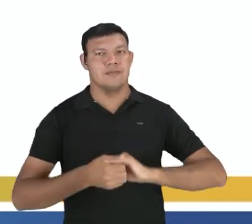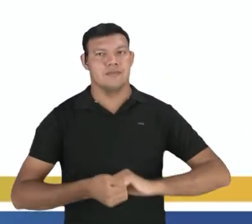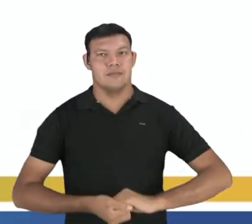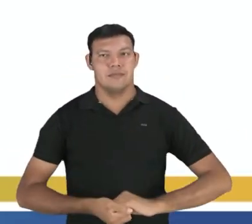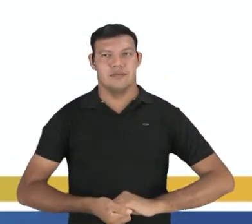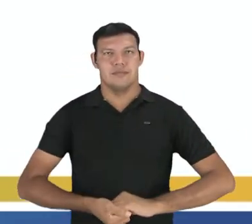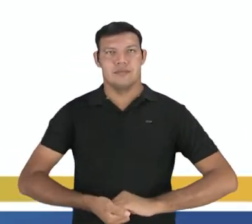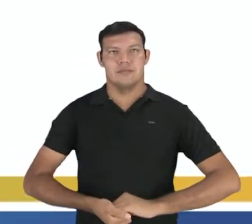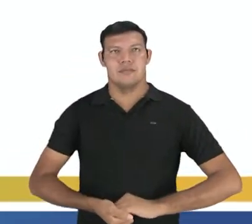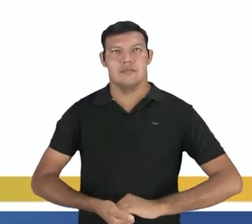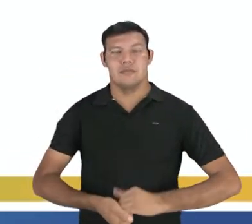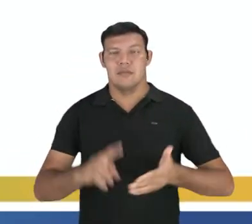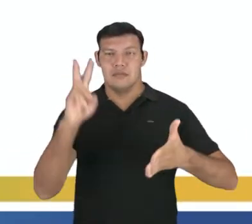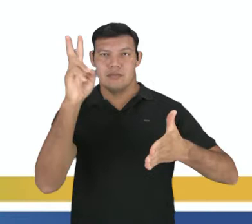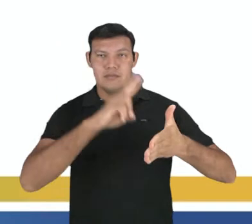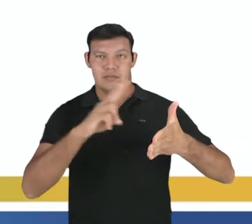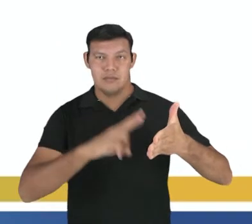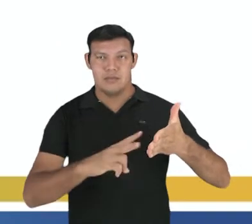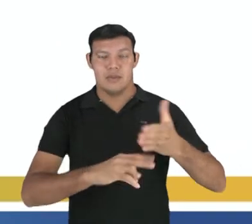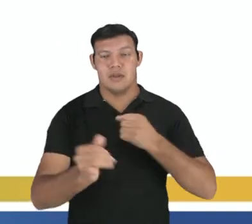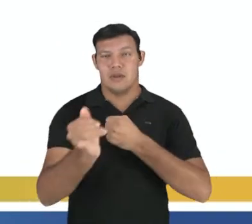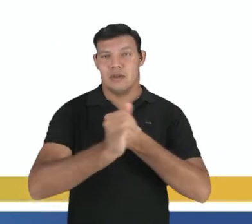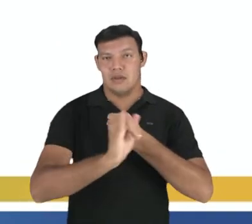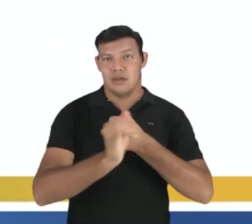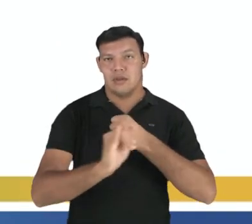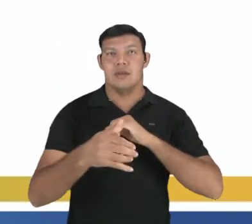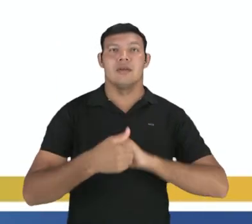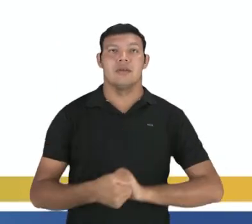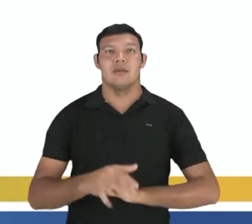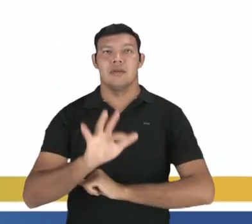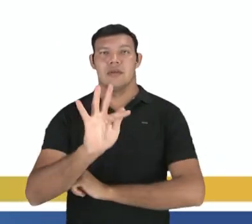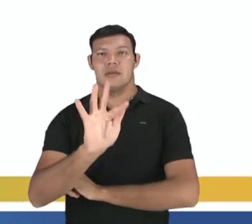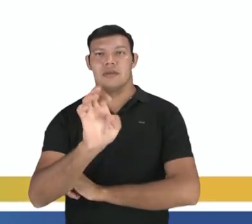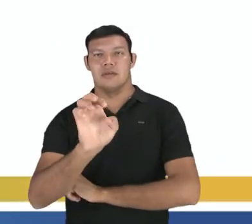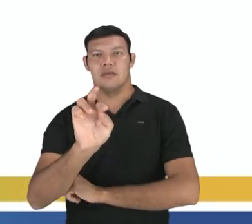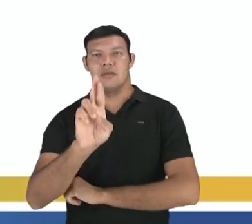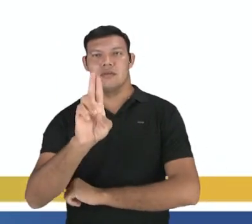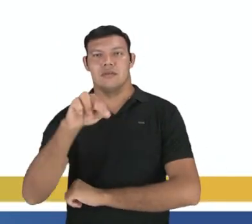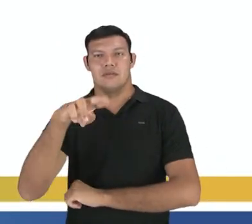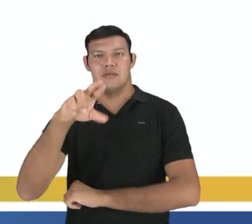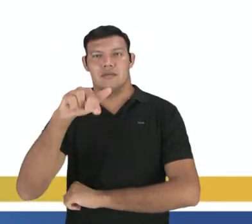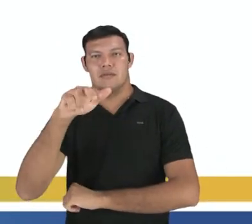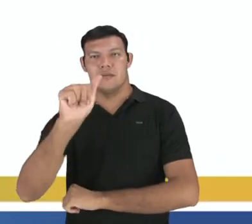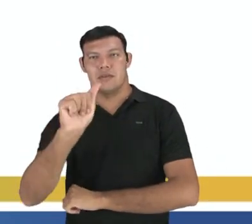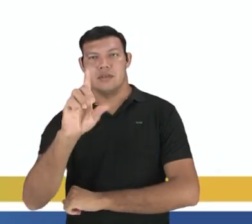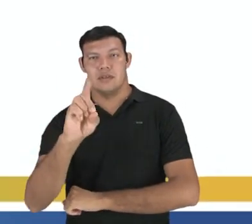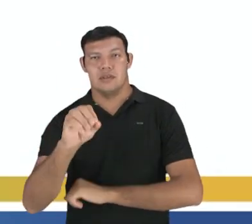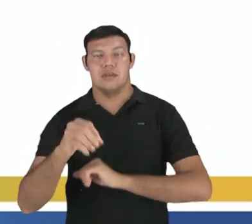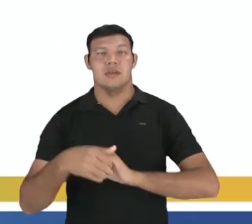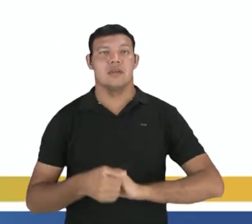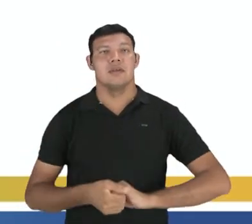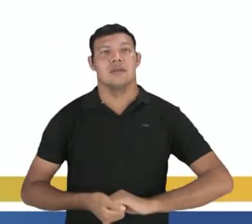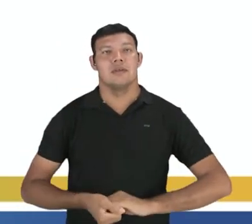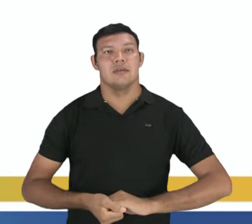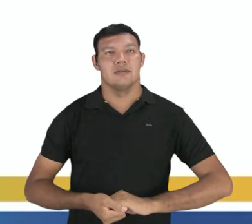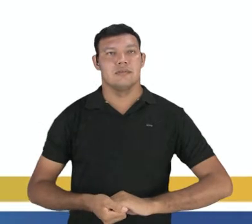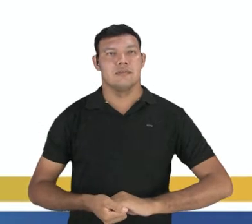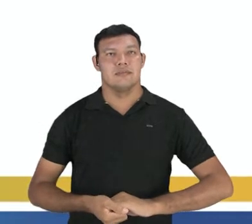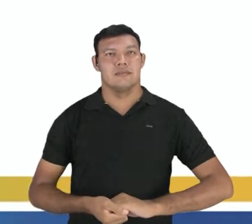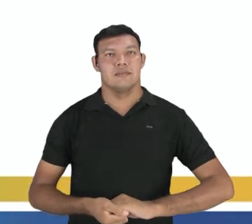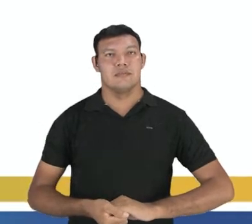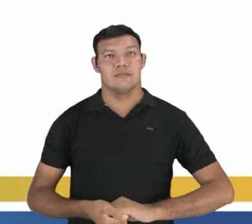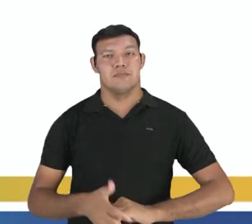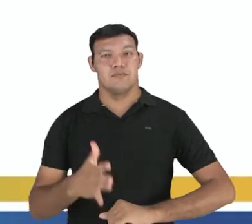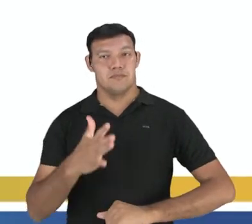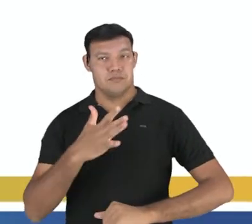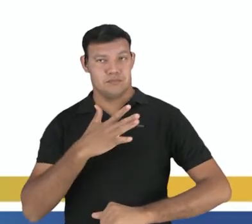atividade. Leia o começo da crônica de Luiz Fernando Veríssimo. Nele, alguém narra um fato.